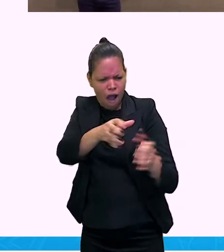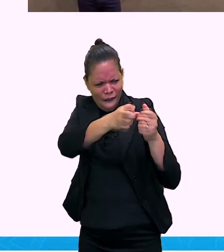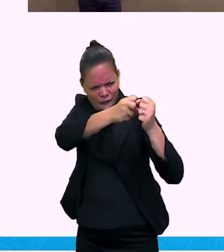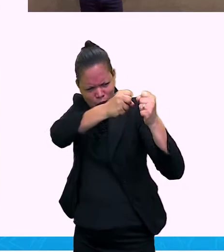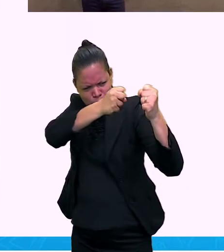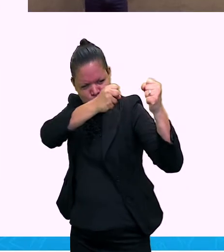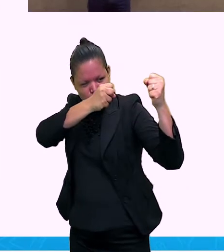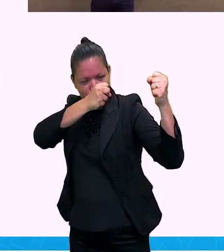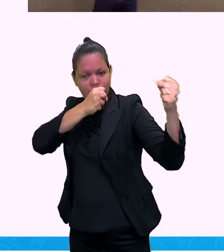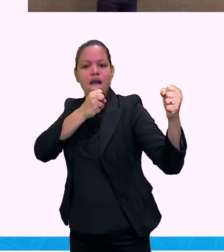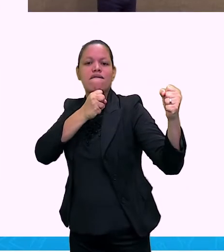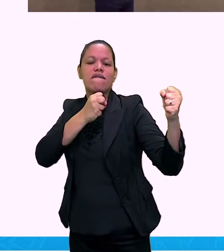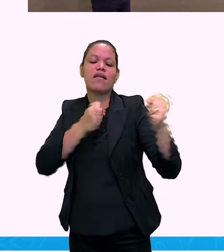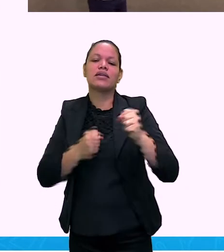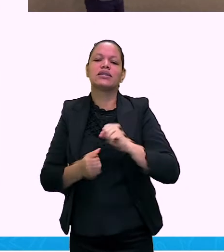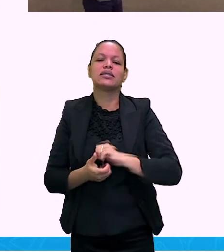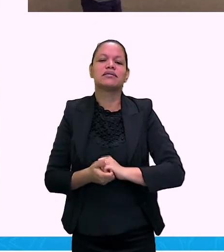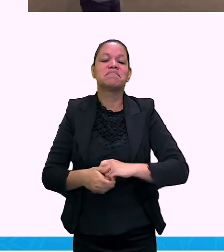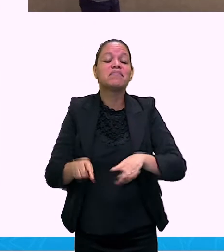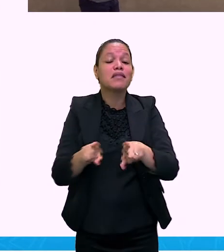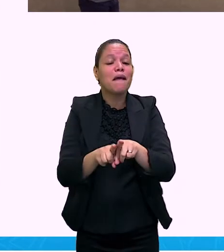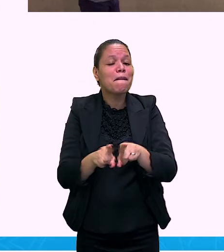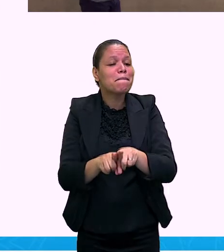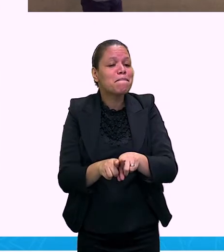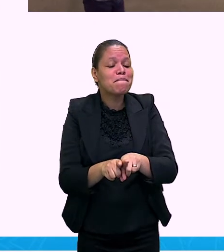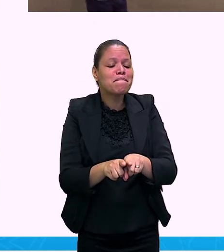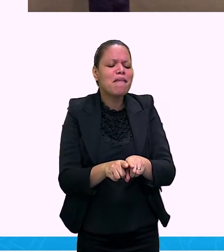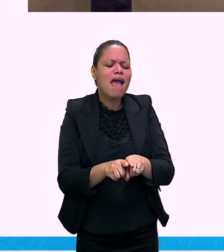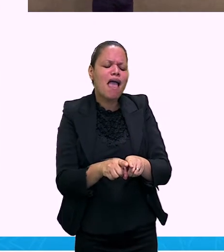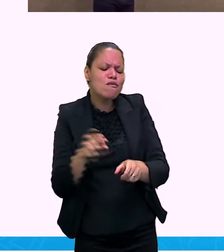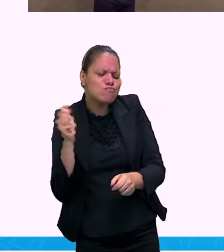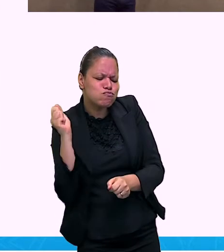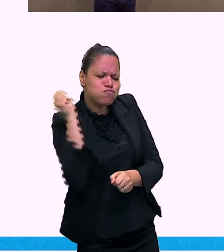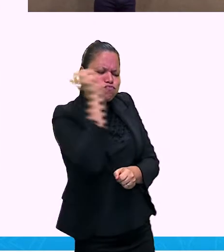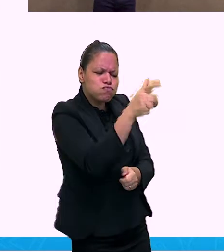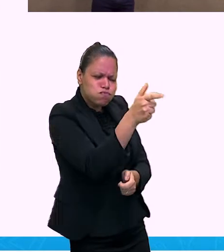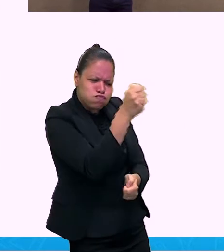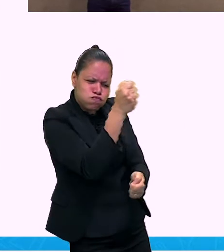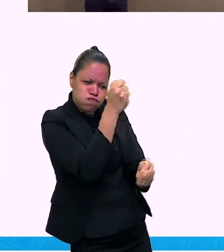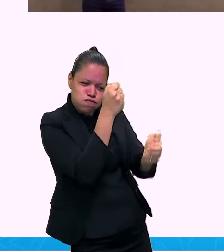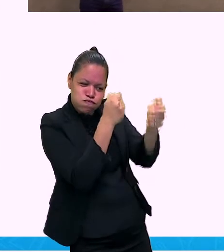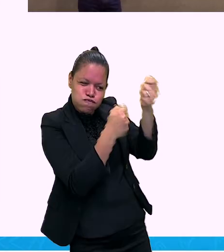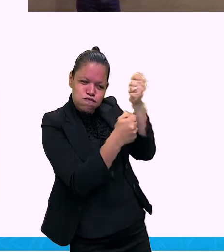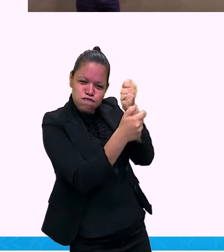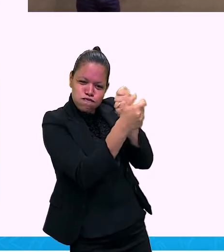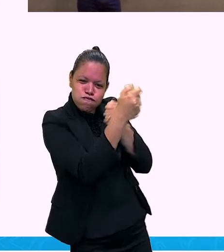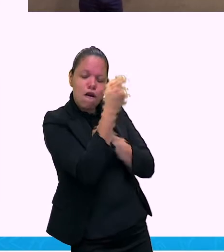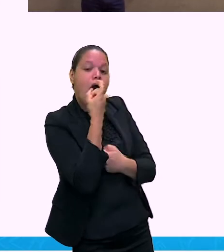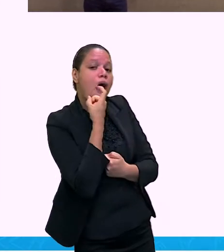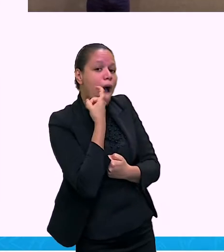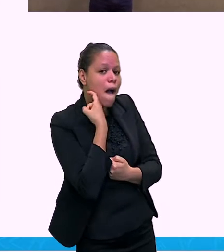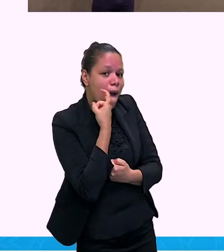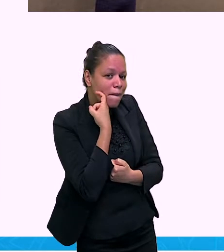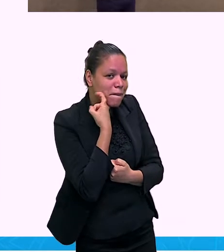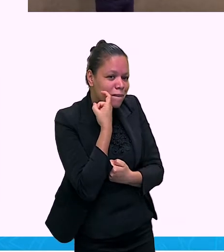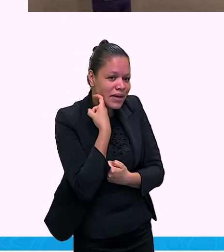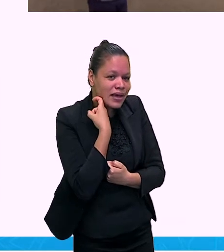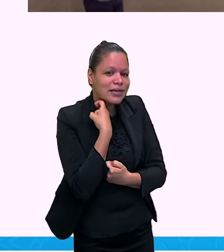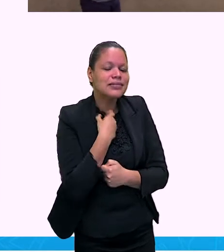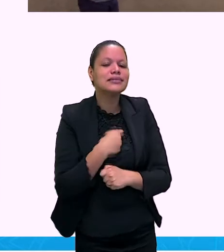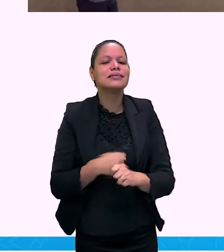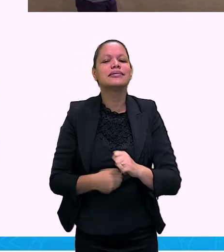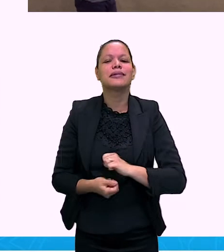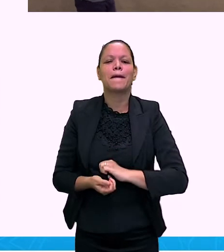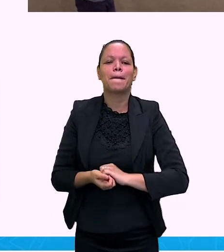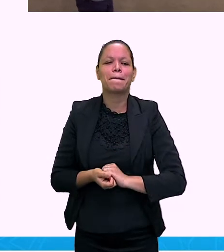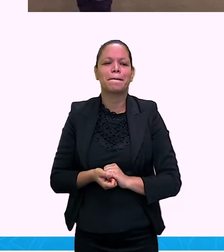instrumento de caça, a pesca, né, então o rio, trazendo do rio aí seu próprio alimento, fazendo a pesca de